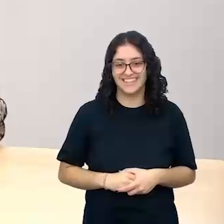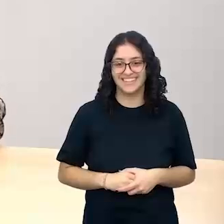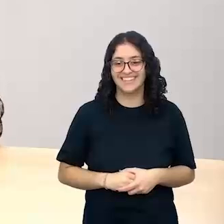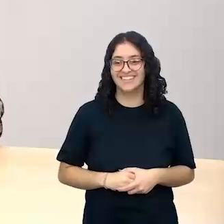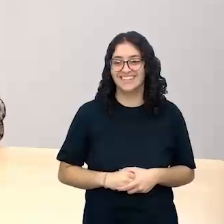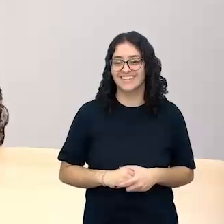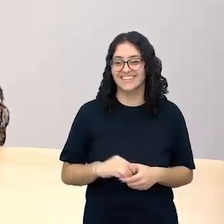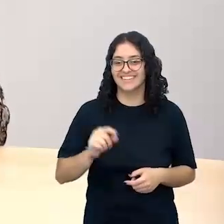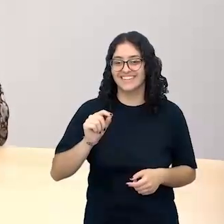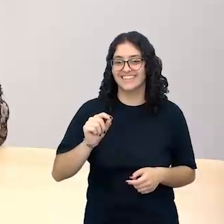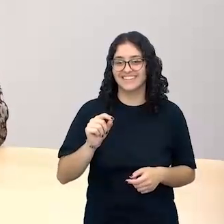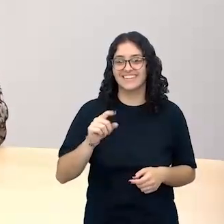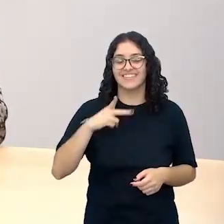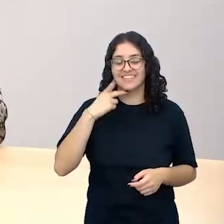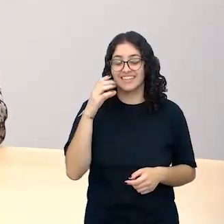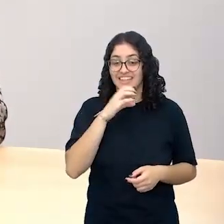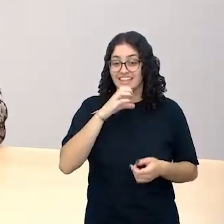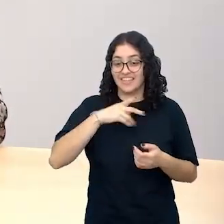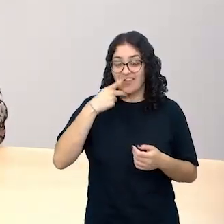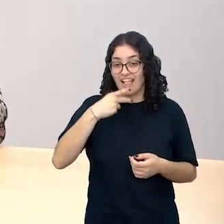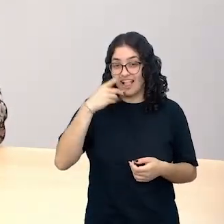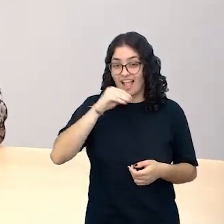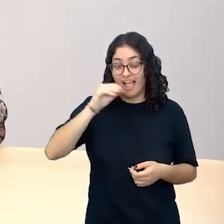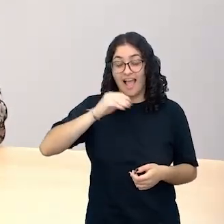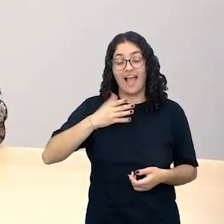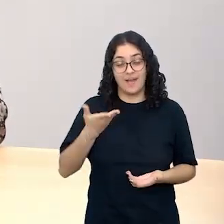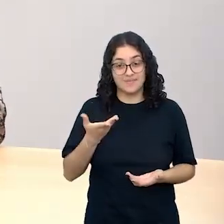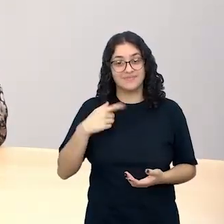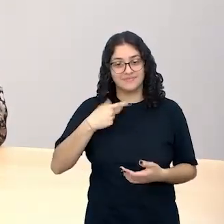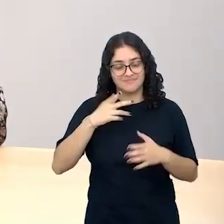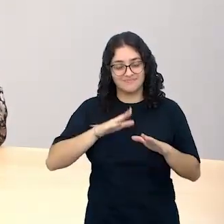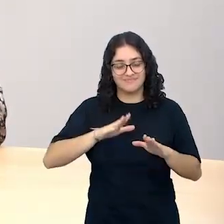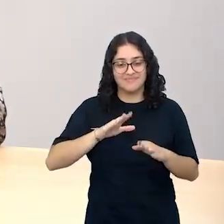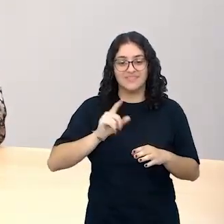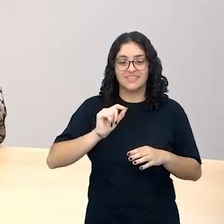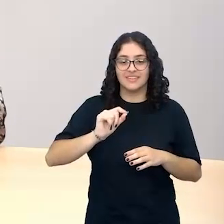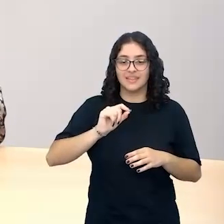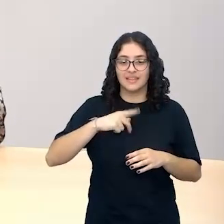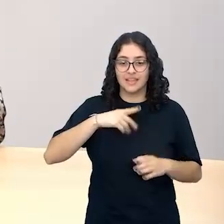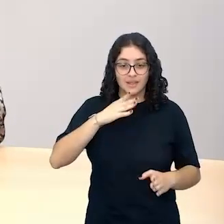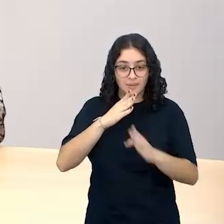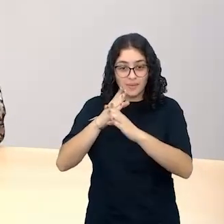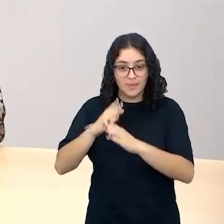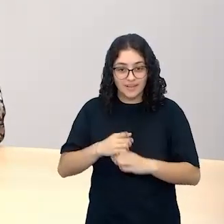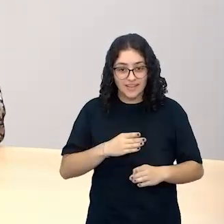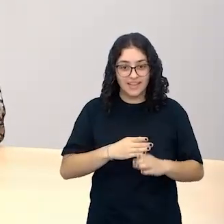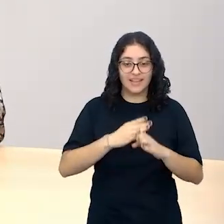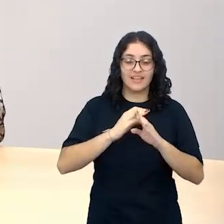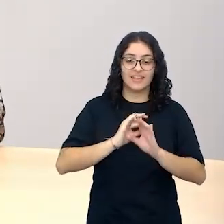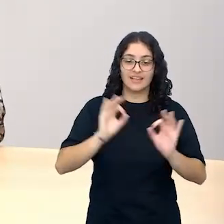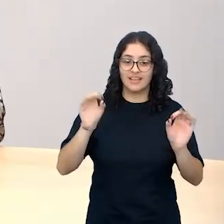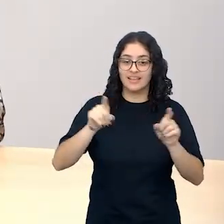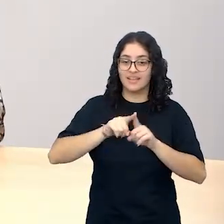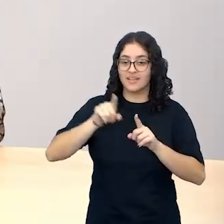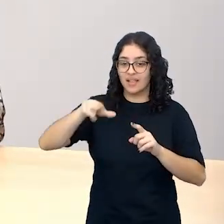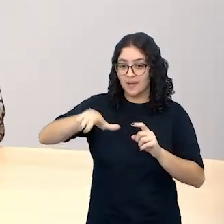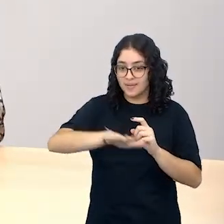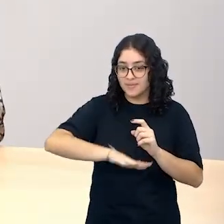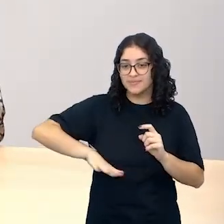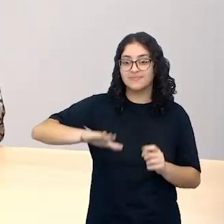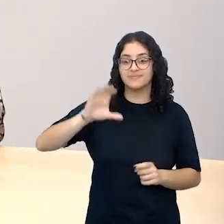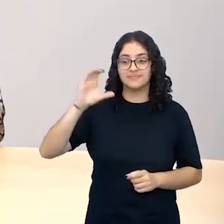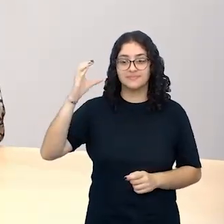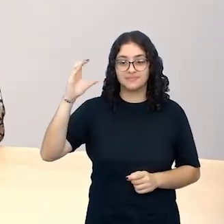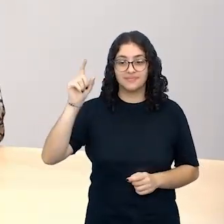vendo. Uma potencialidade enorme, a ciência com descobertas incríveis, influenciar nossas meninas no campo científico